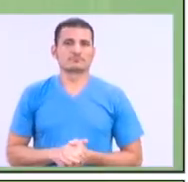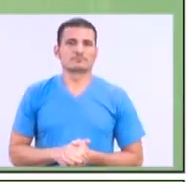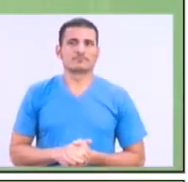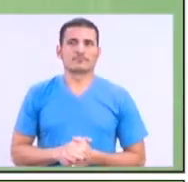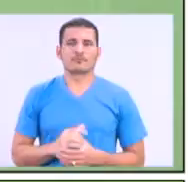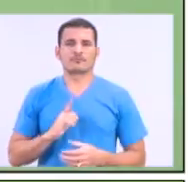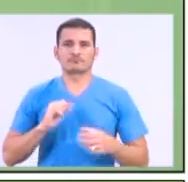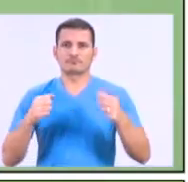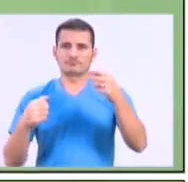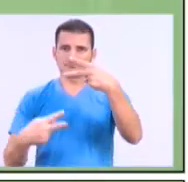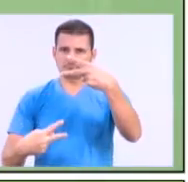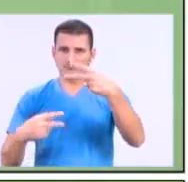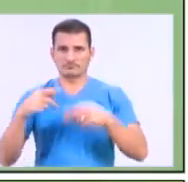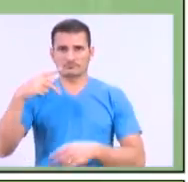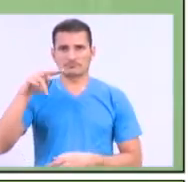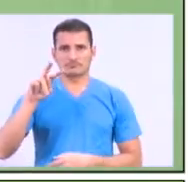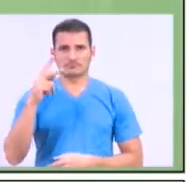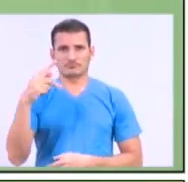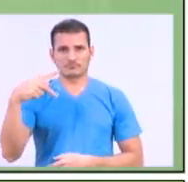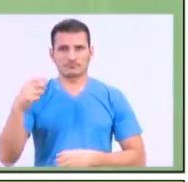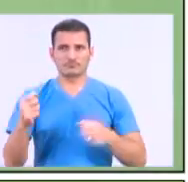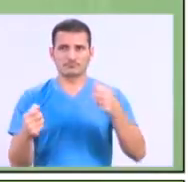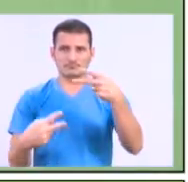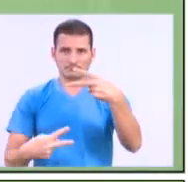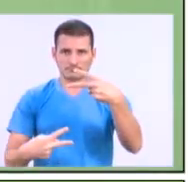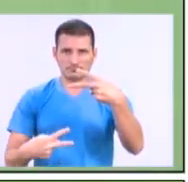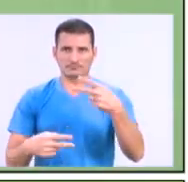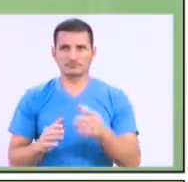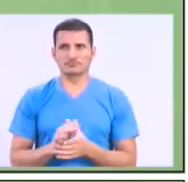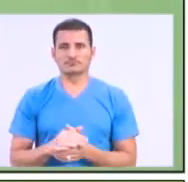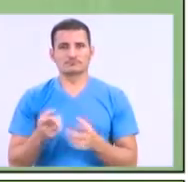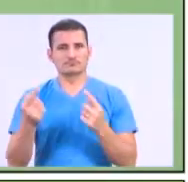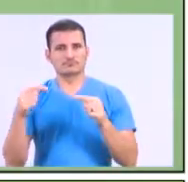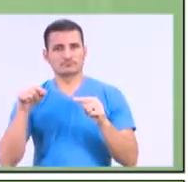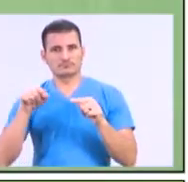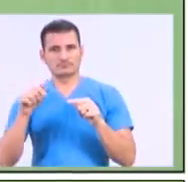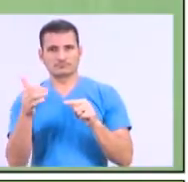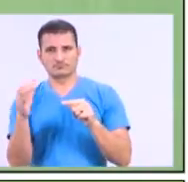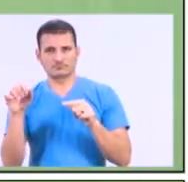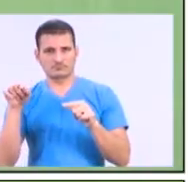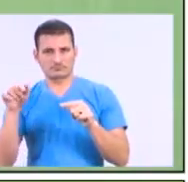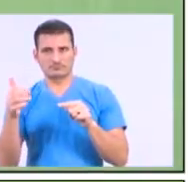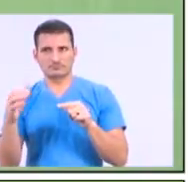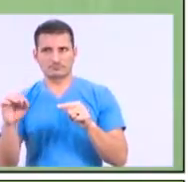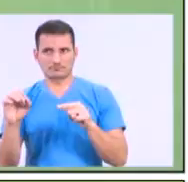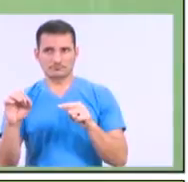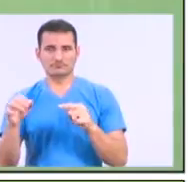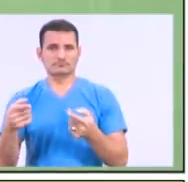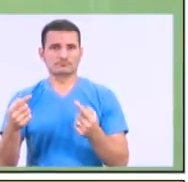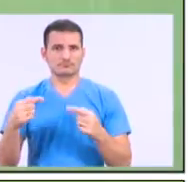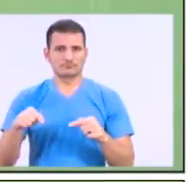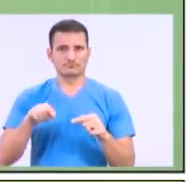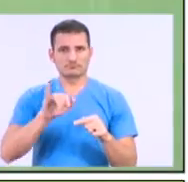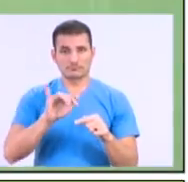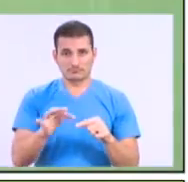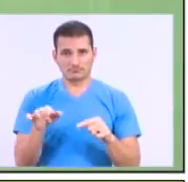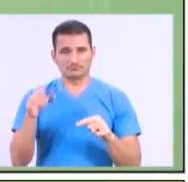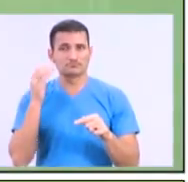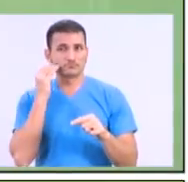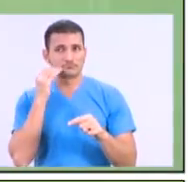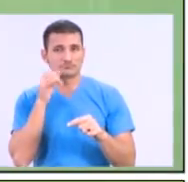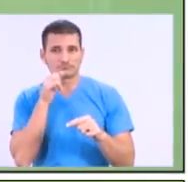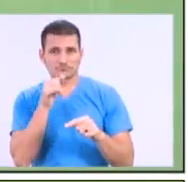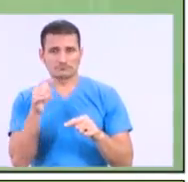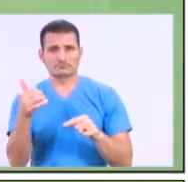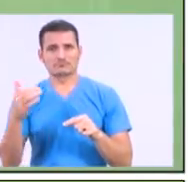do código em PHP, em que nós recebemos uma variável 10, certo? E aqui nós verificamos se